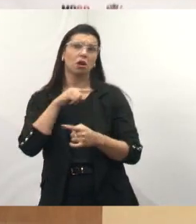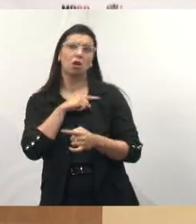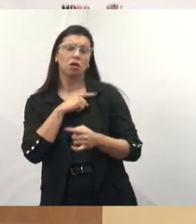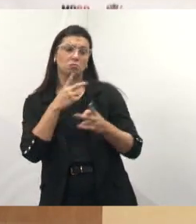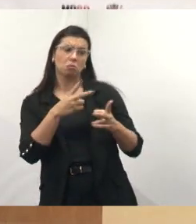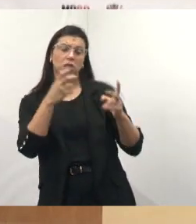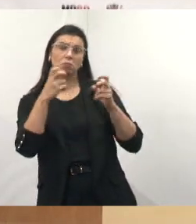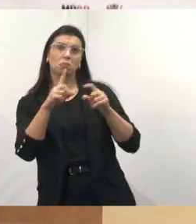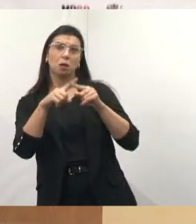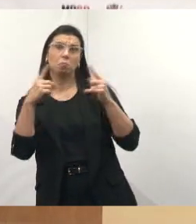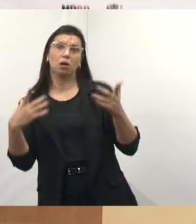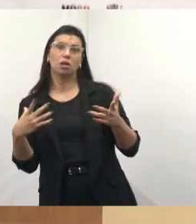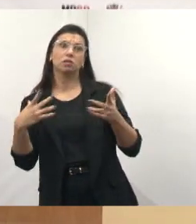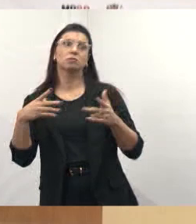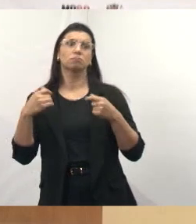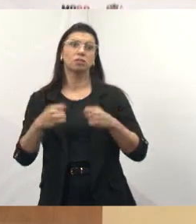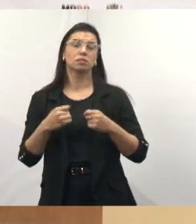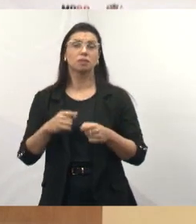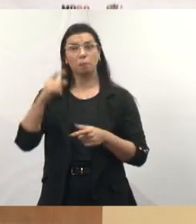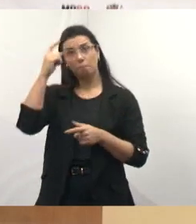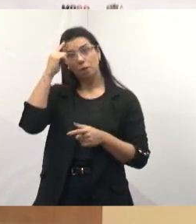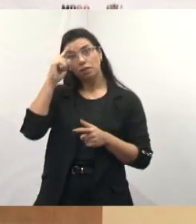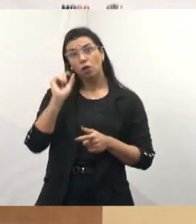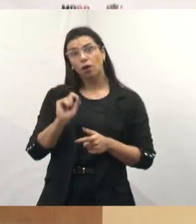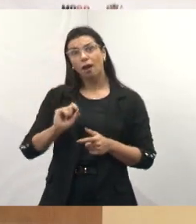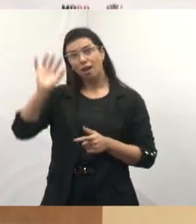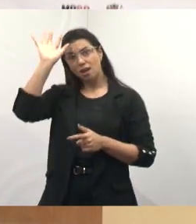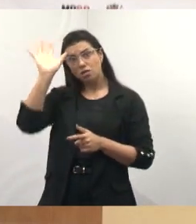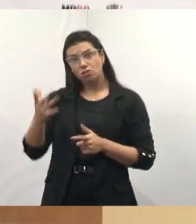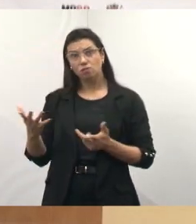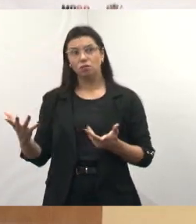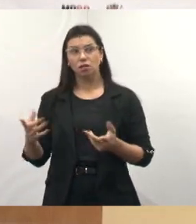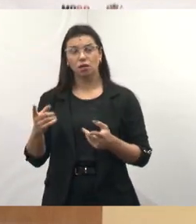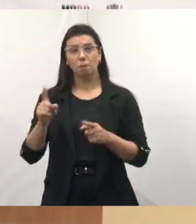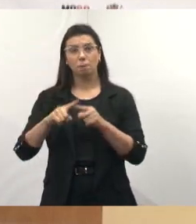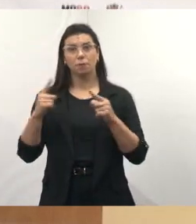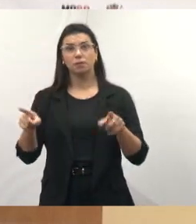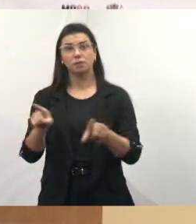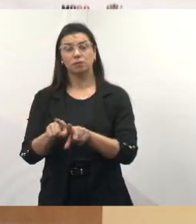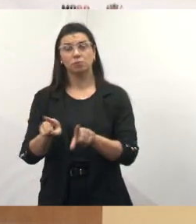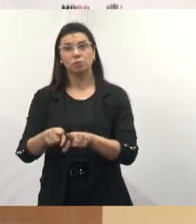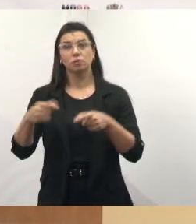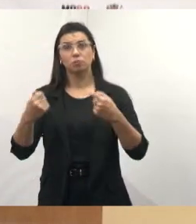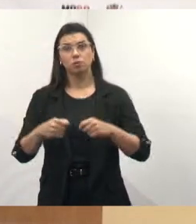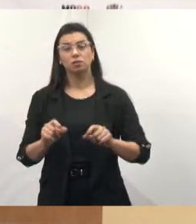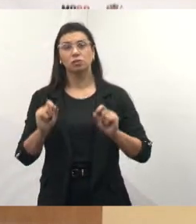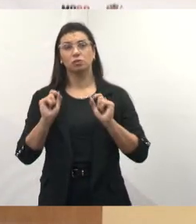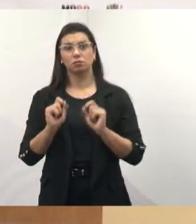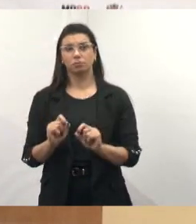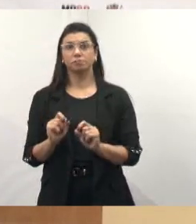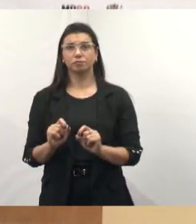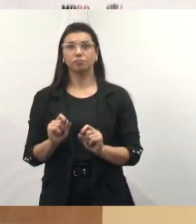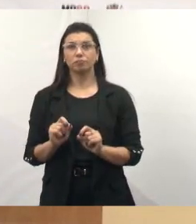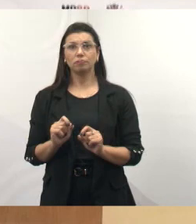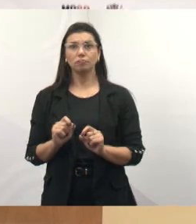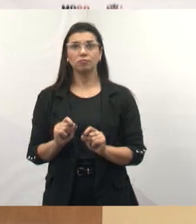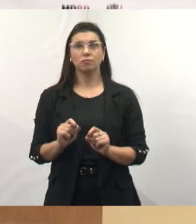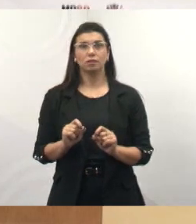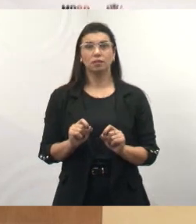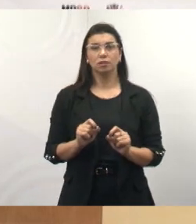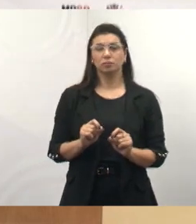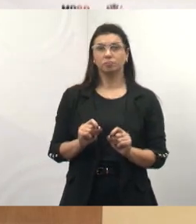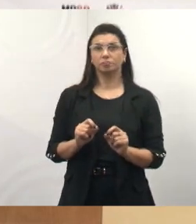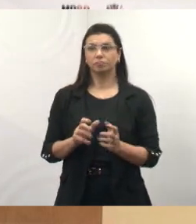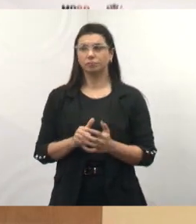reclamações que a gente escuta. Porém, a gente precisa enaltecer o quê? É o 7º